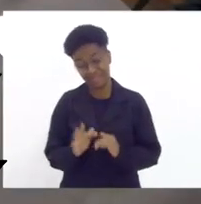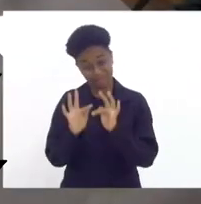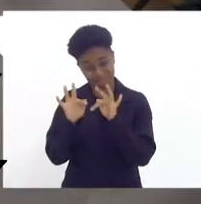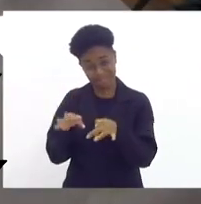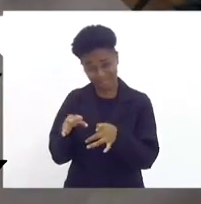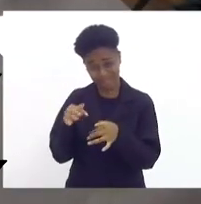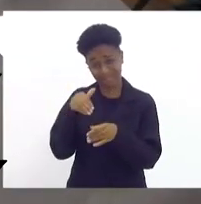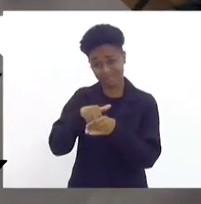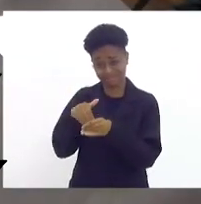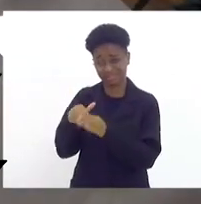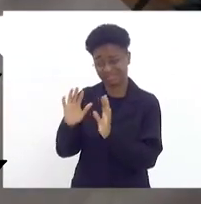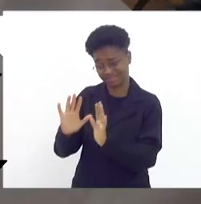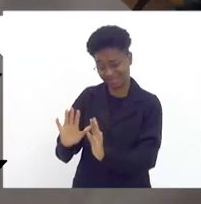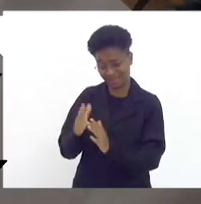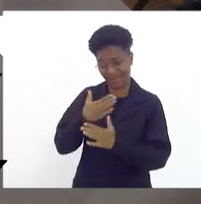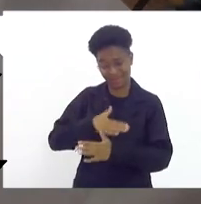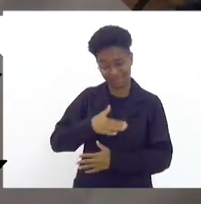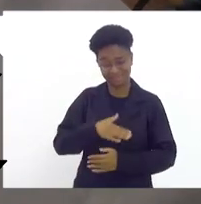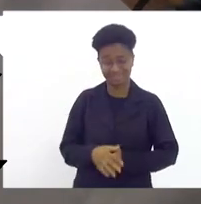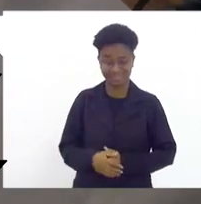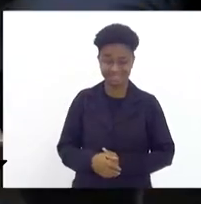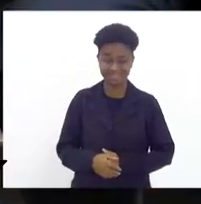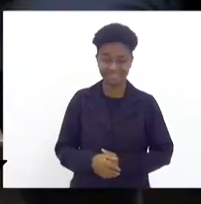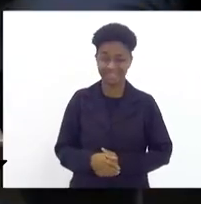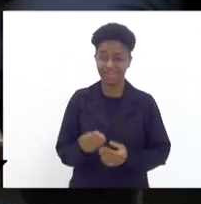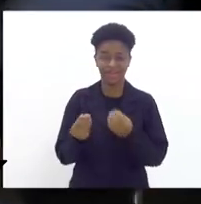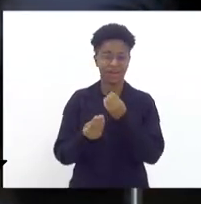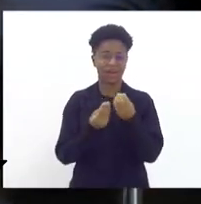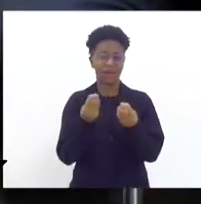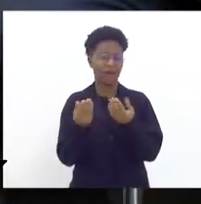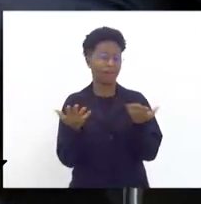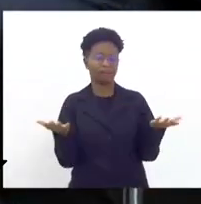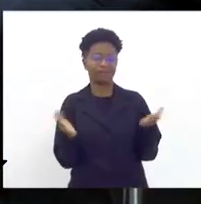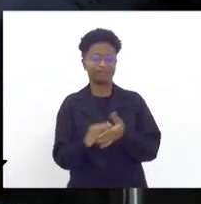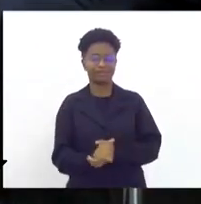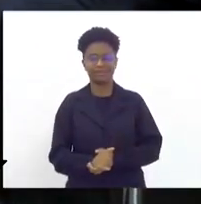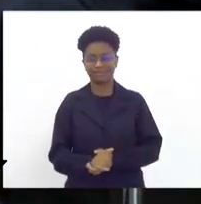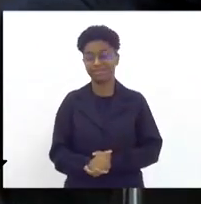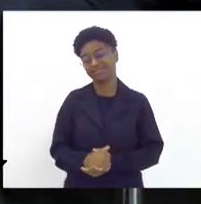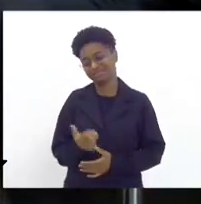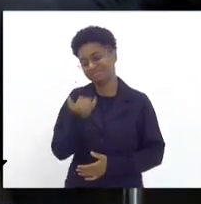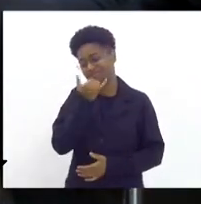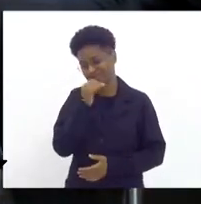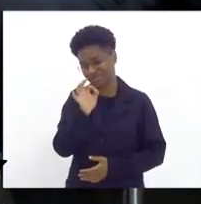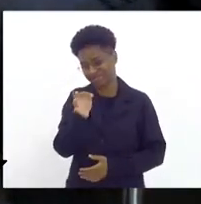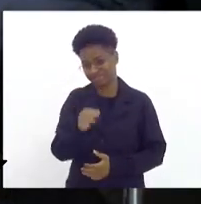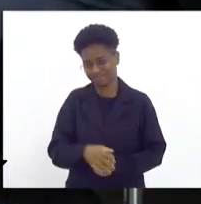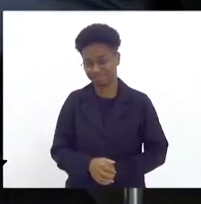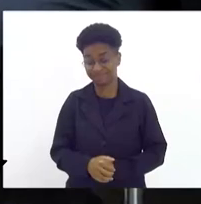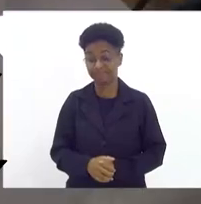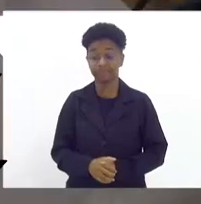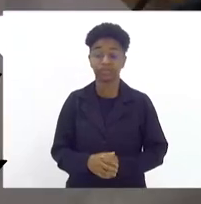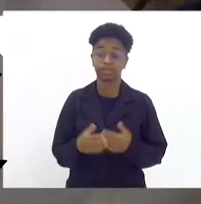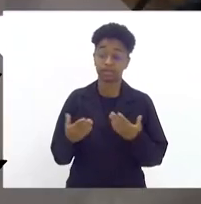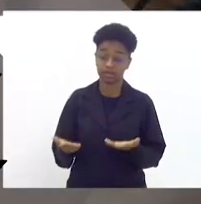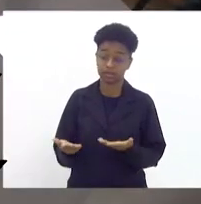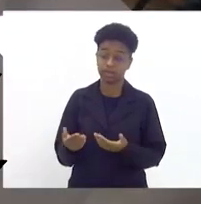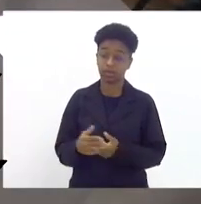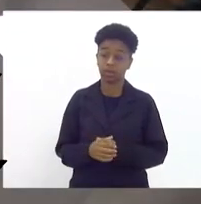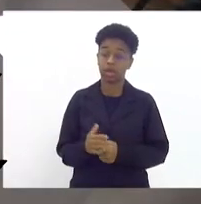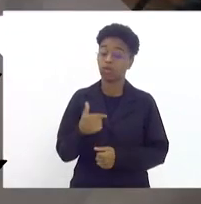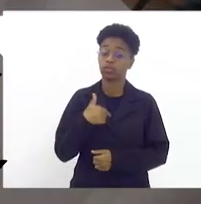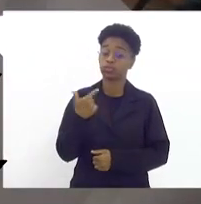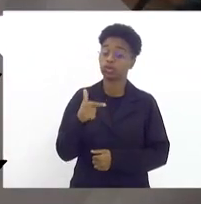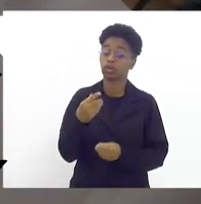seria uma descortesia com Vossa Excelência. Que casuísmo! Que casuísmo incrível. Está certo, é uma descortesia com Vossa Excelência. Então, na verdade, eu não tenho